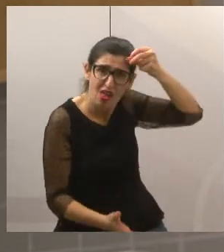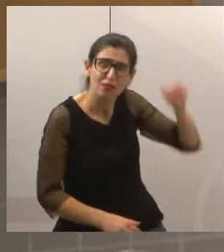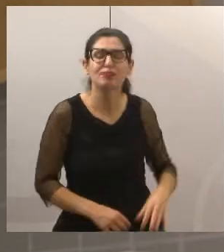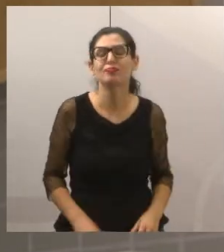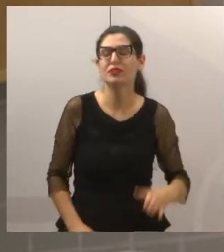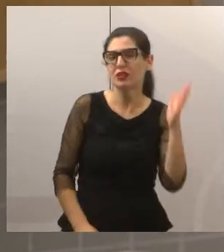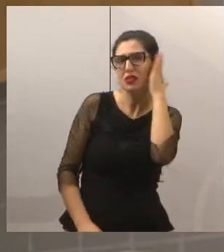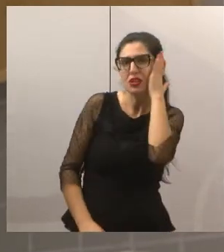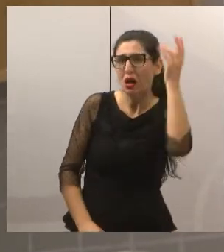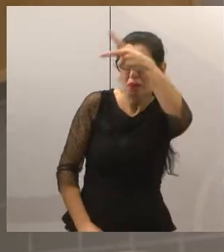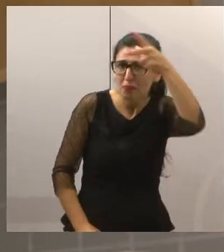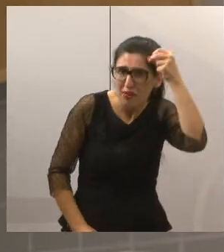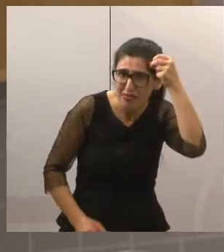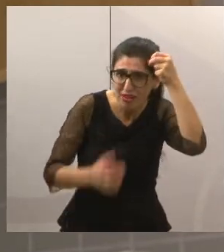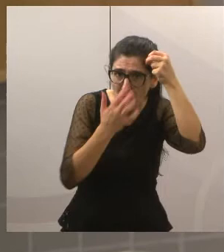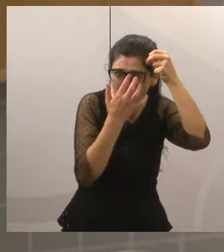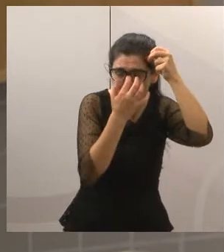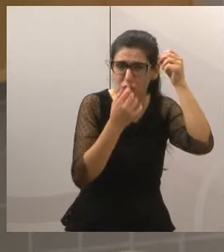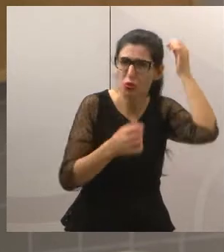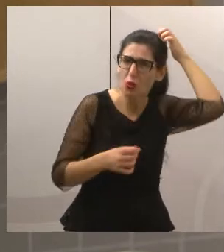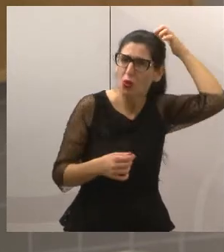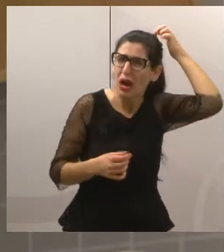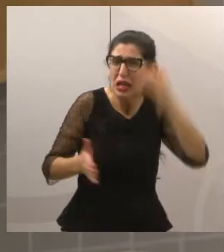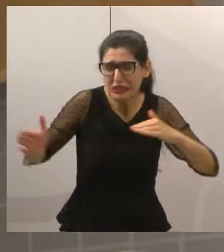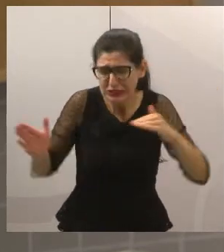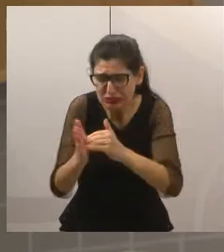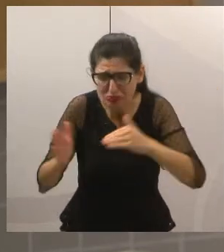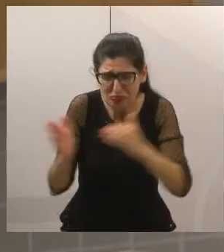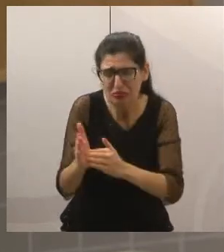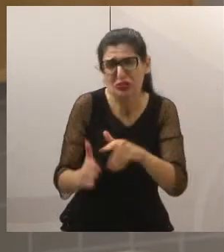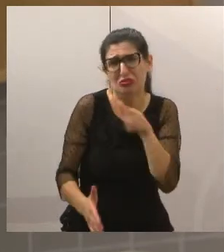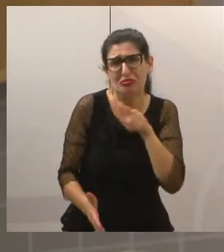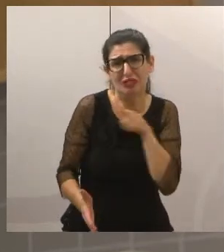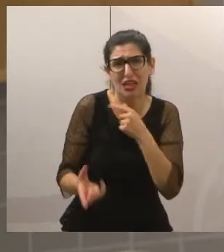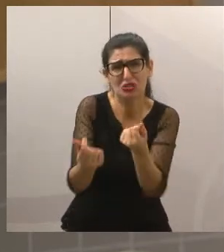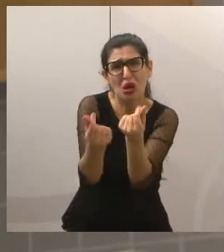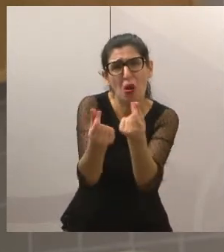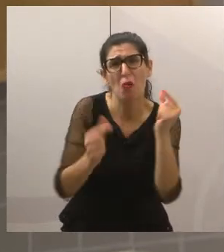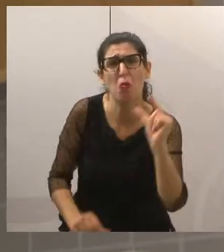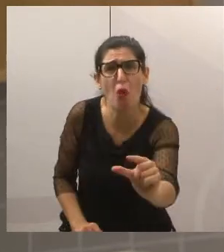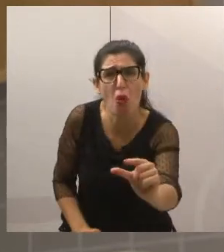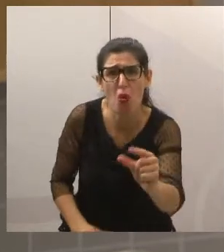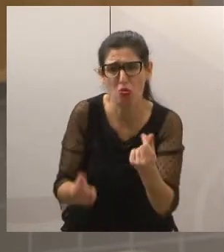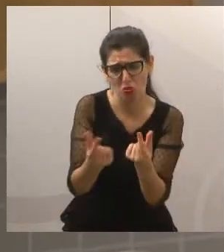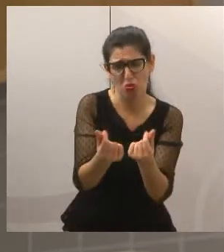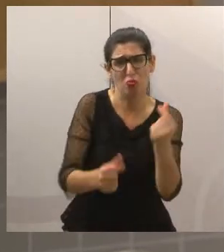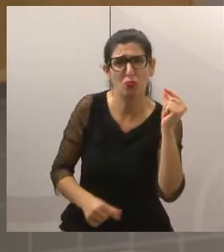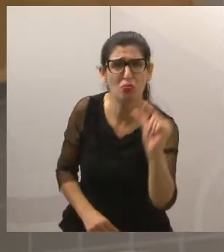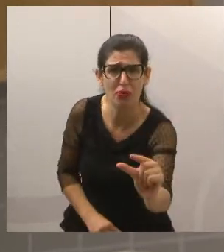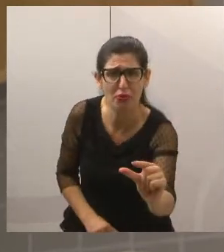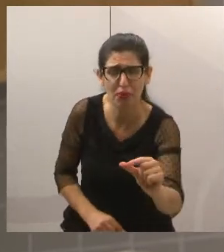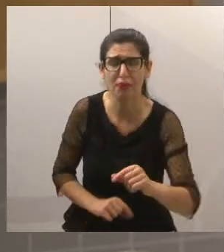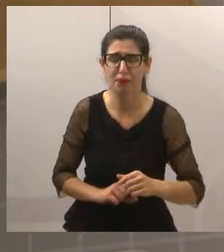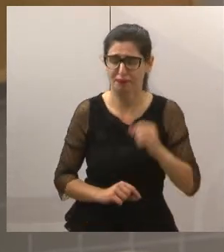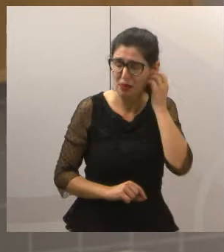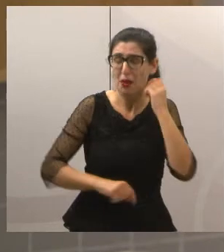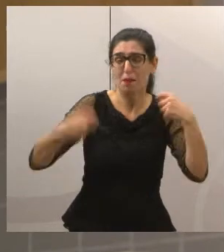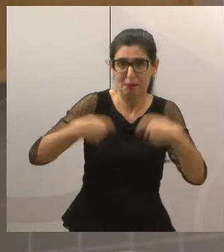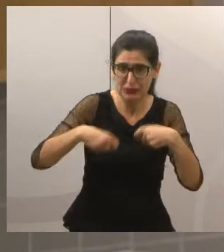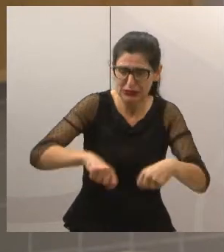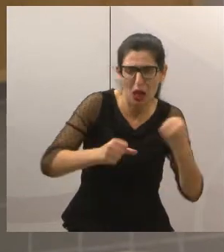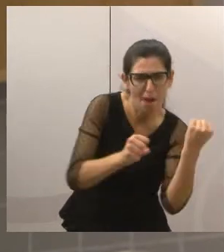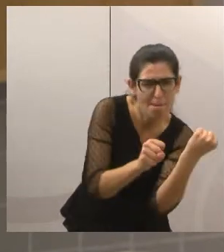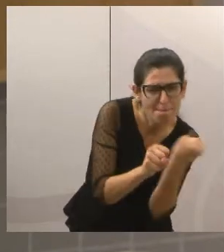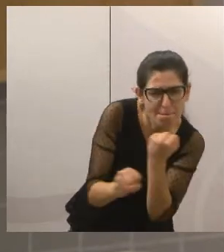prefeitura é limitado, a capacidade de investimentos está baixa, né? E entre executar a obra